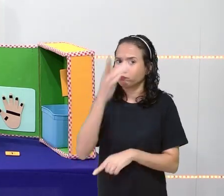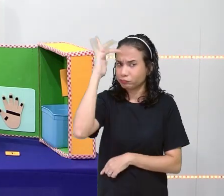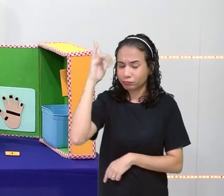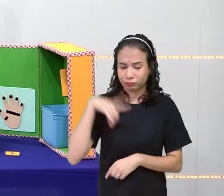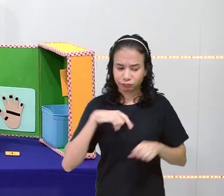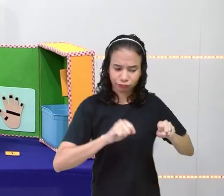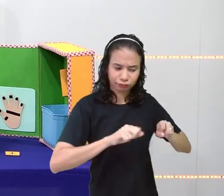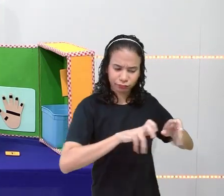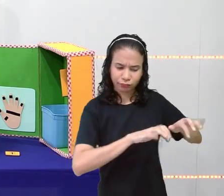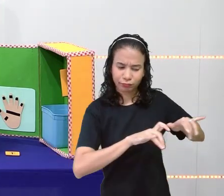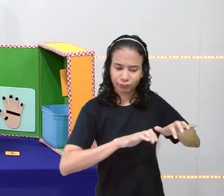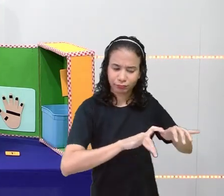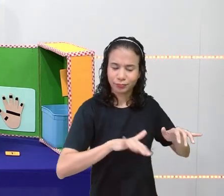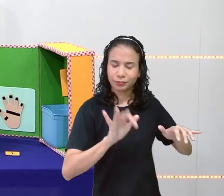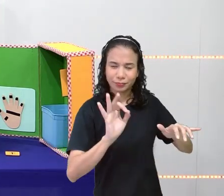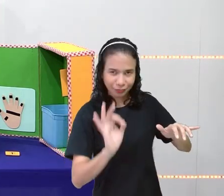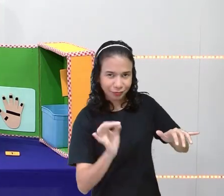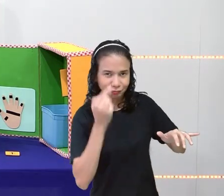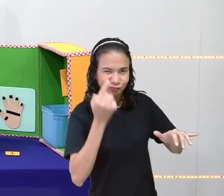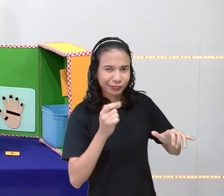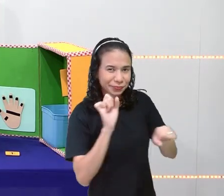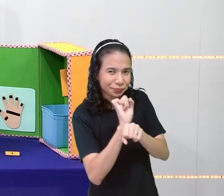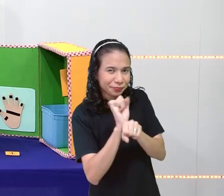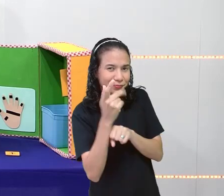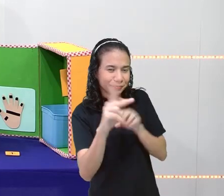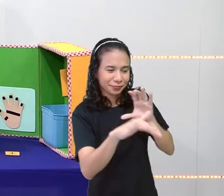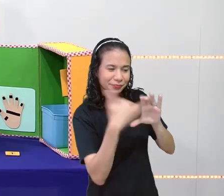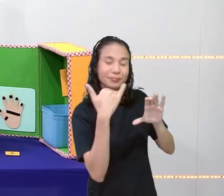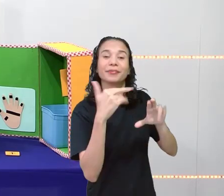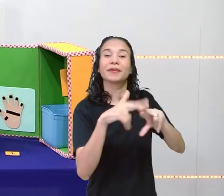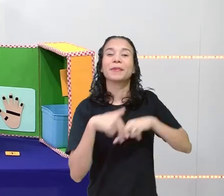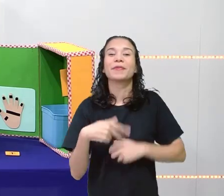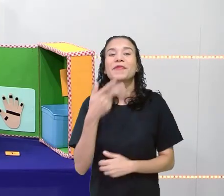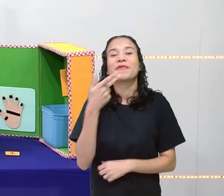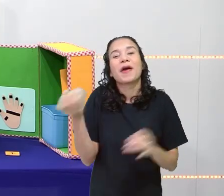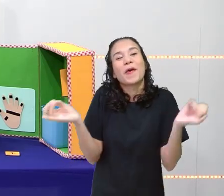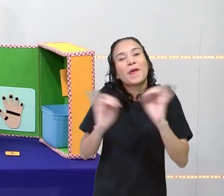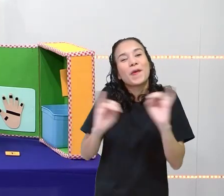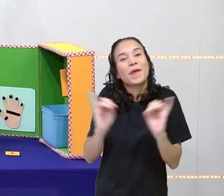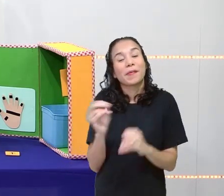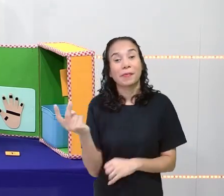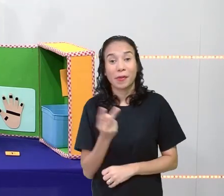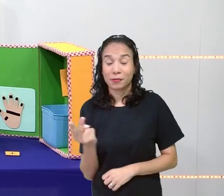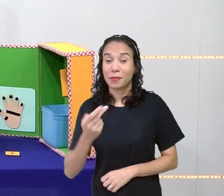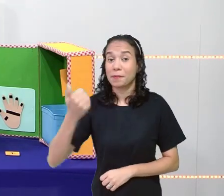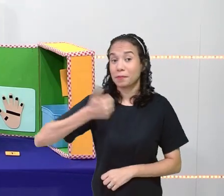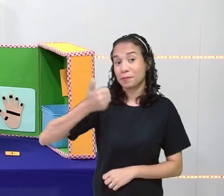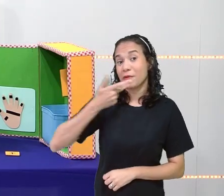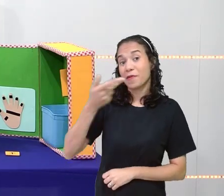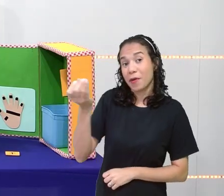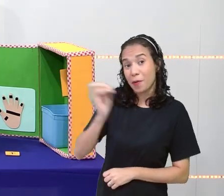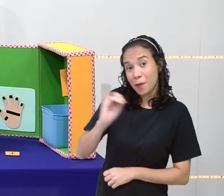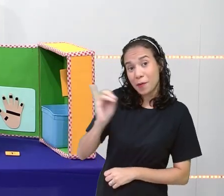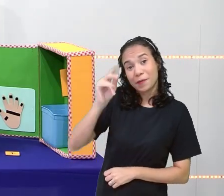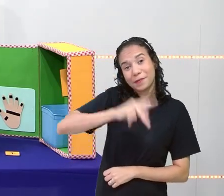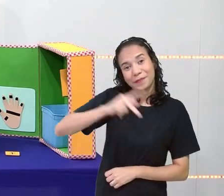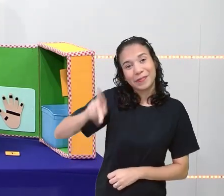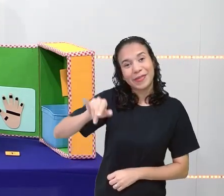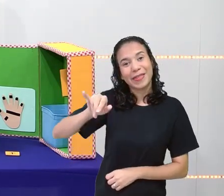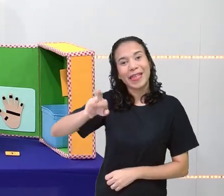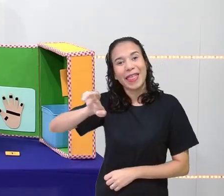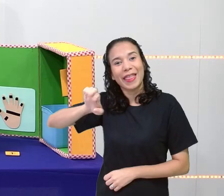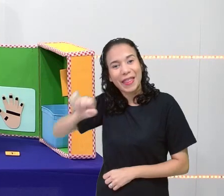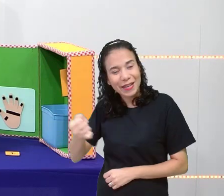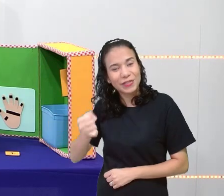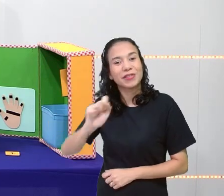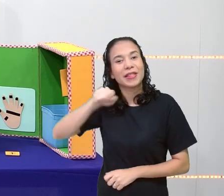no chat, tá certo? Aguardando por vocês. Então vamos dar um olá para as duas. Primeiro vamos dar um olá para a professora Iris, né?